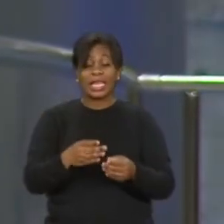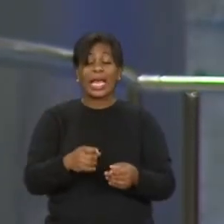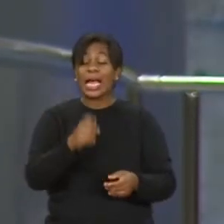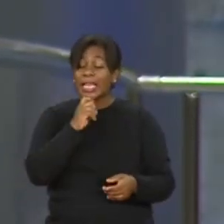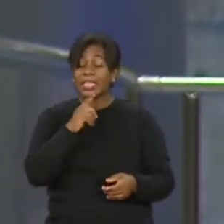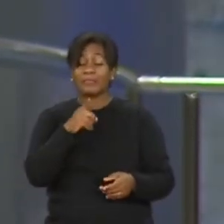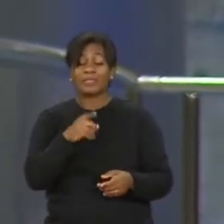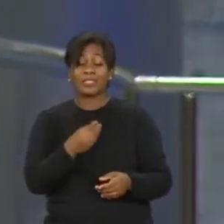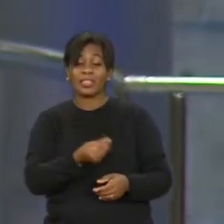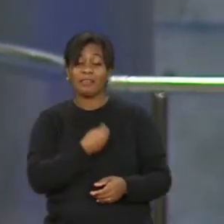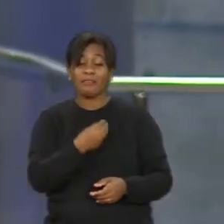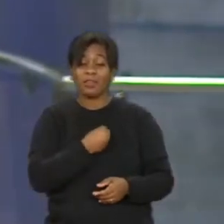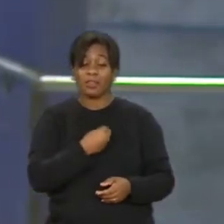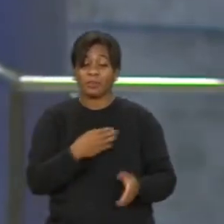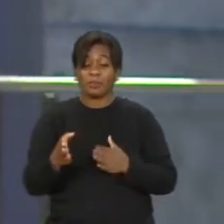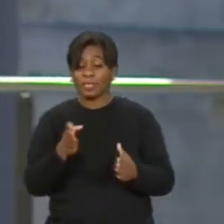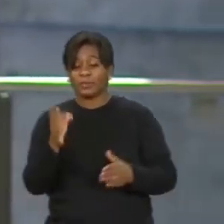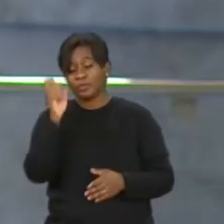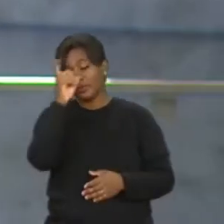te incomode,